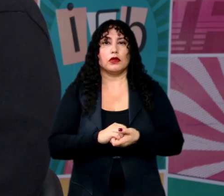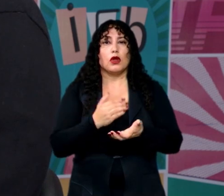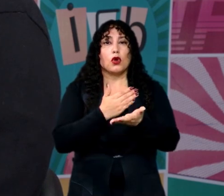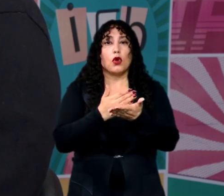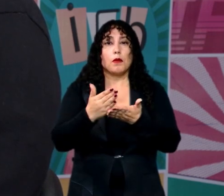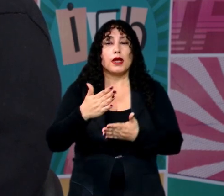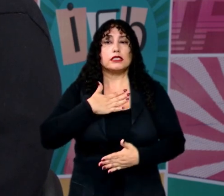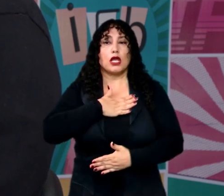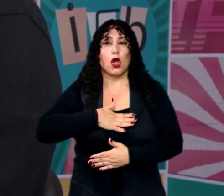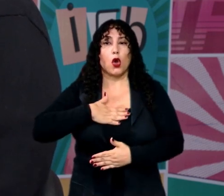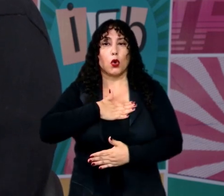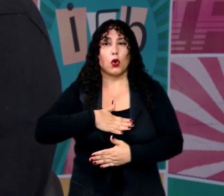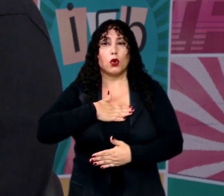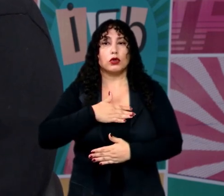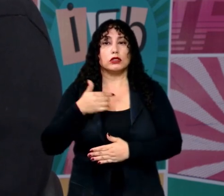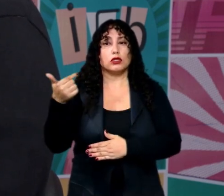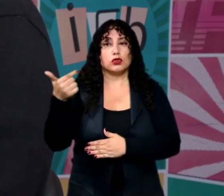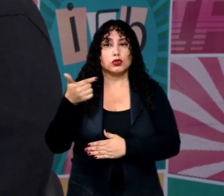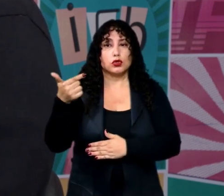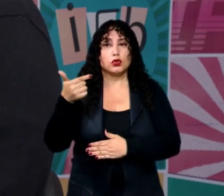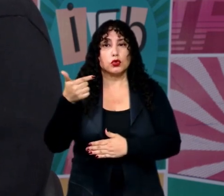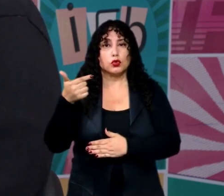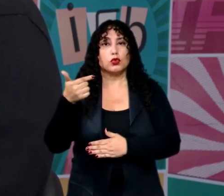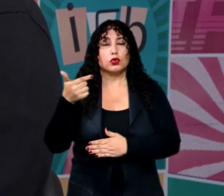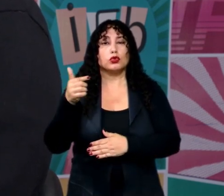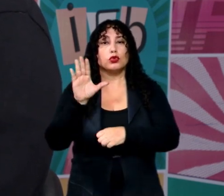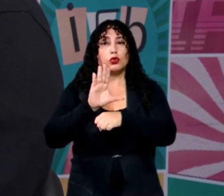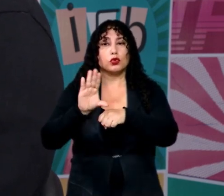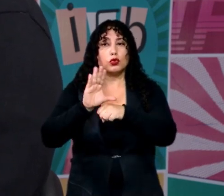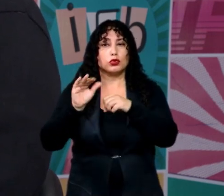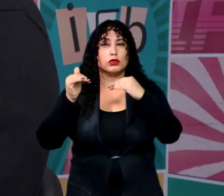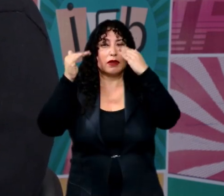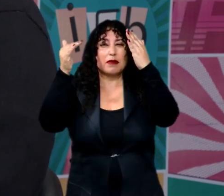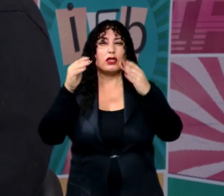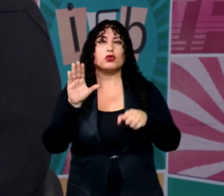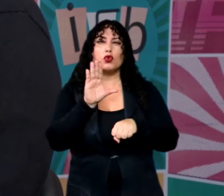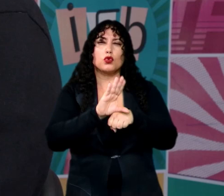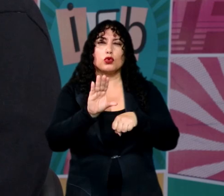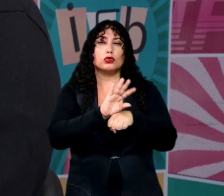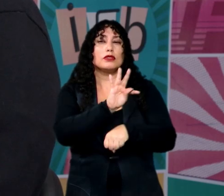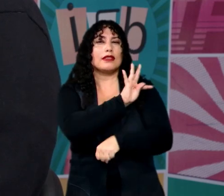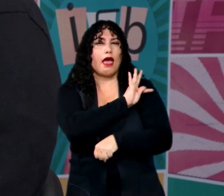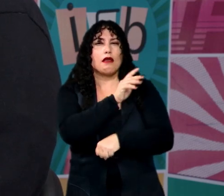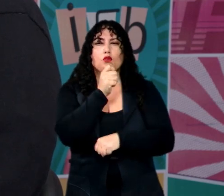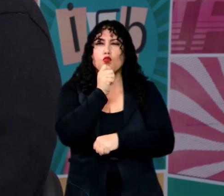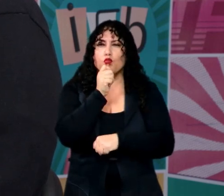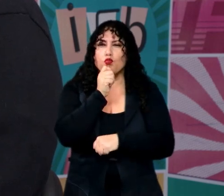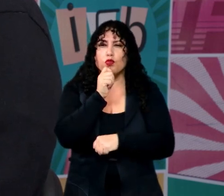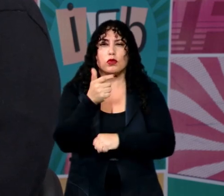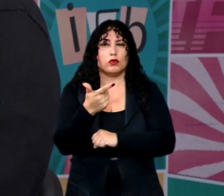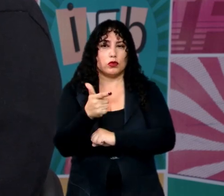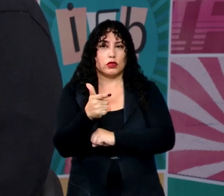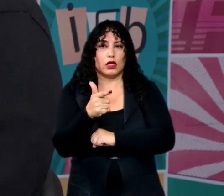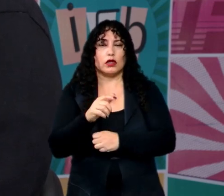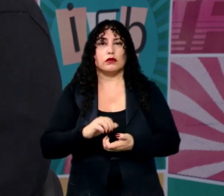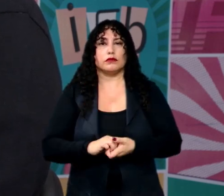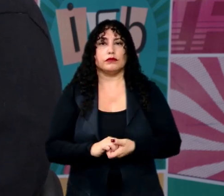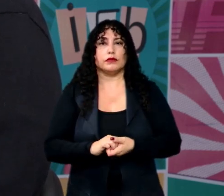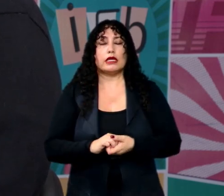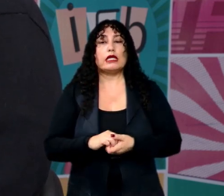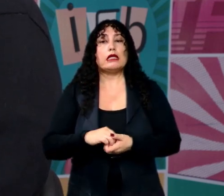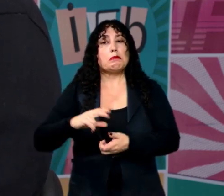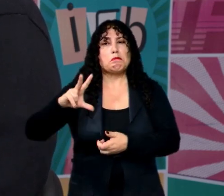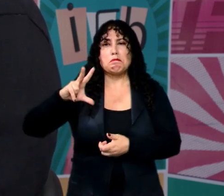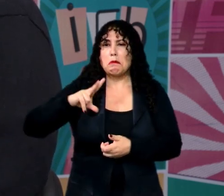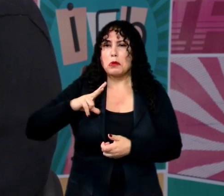agosto agora. Então, essa é a segunda iniciativa de curso superior. Agora, curso técnico a gente não tem ainda, nem na iniciativa